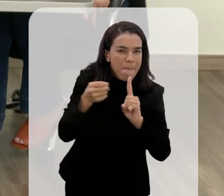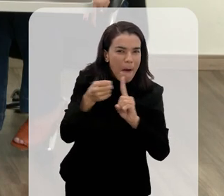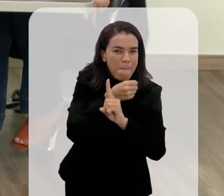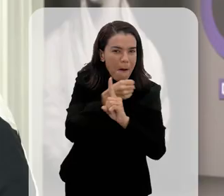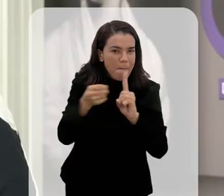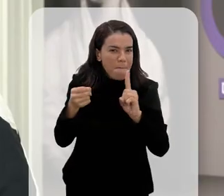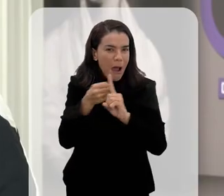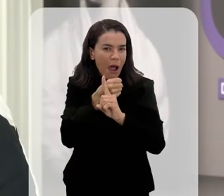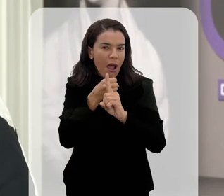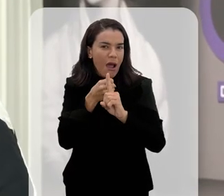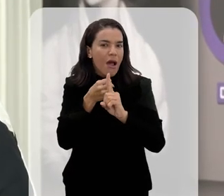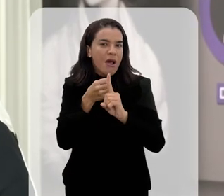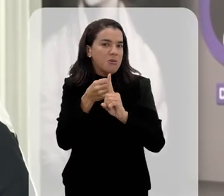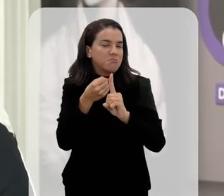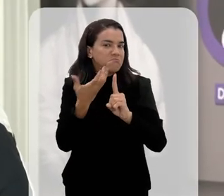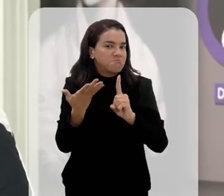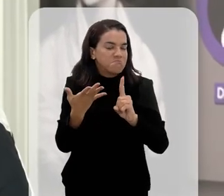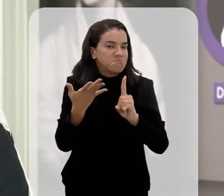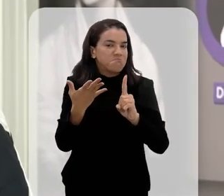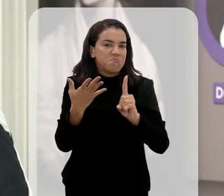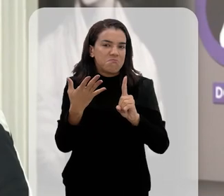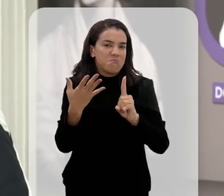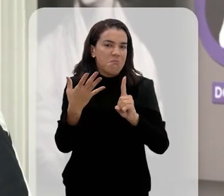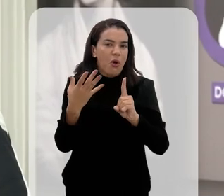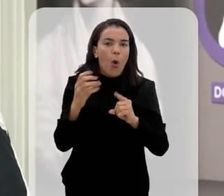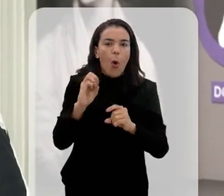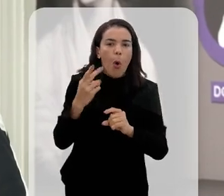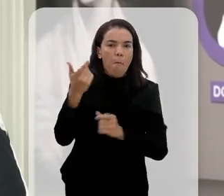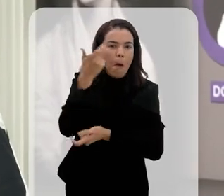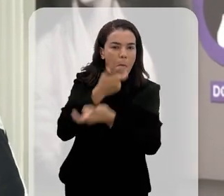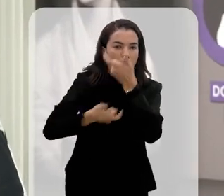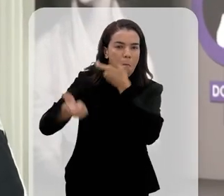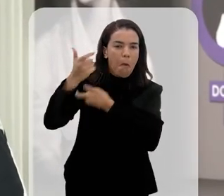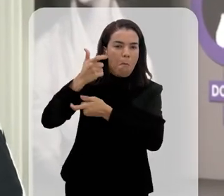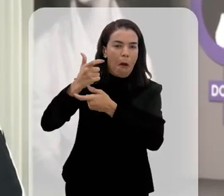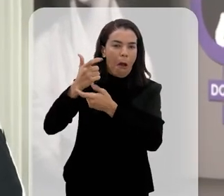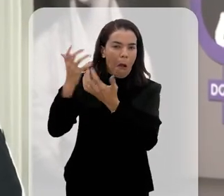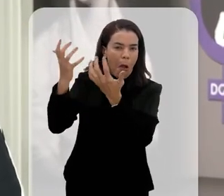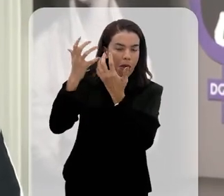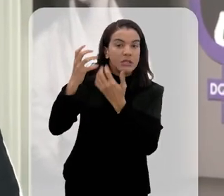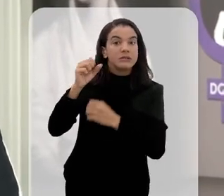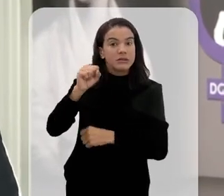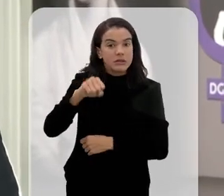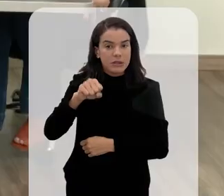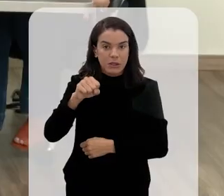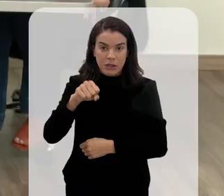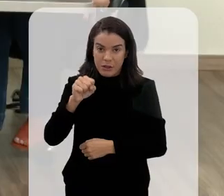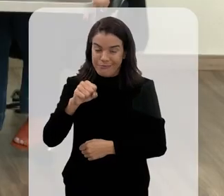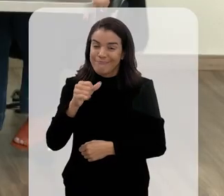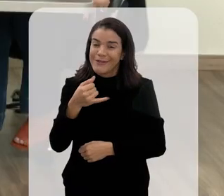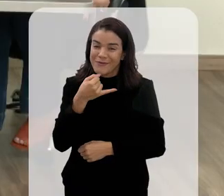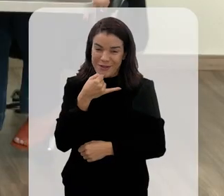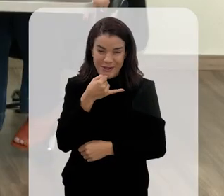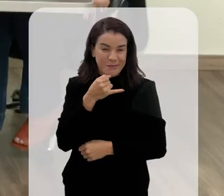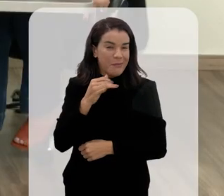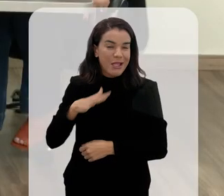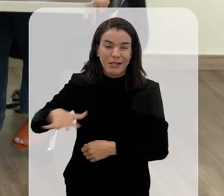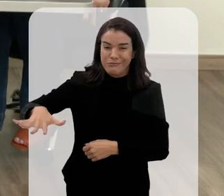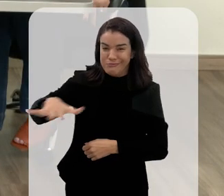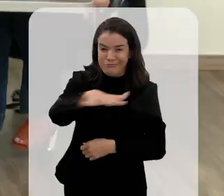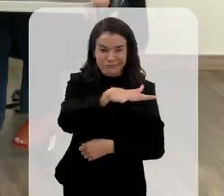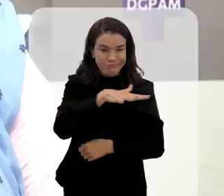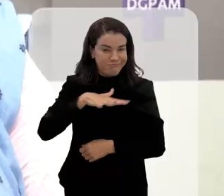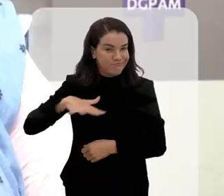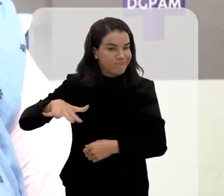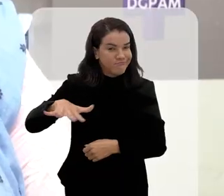tipo de agressão ou ofensa, alguma coisa assim? Sim, eu acho que isso infelizmente